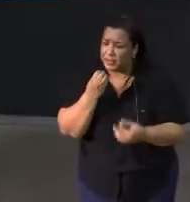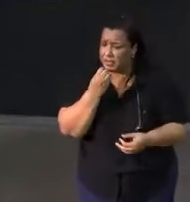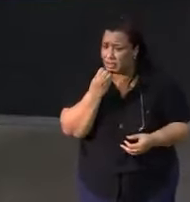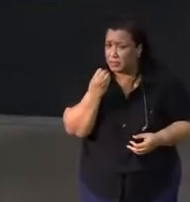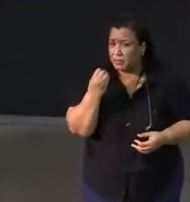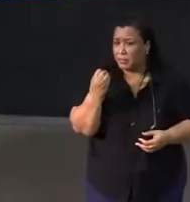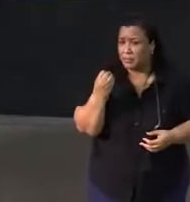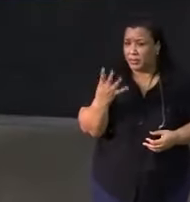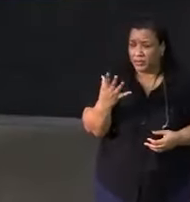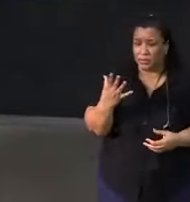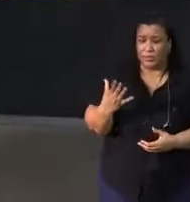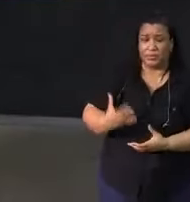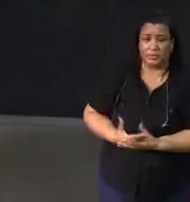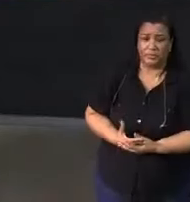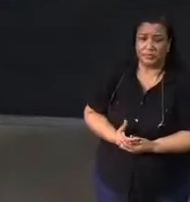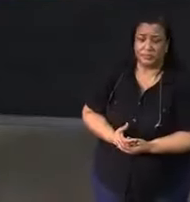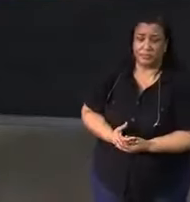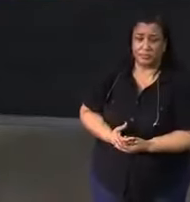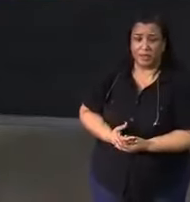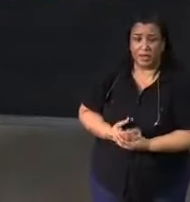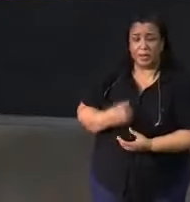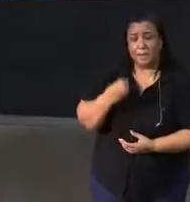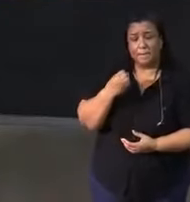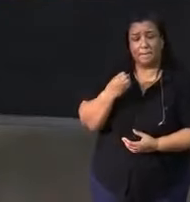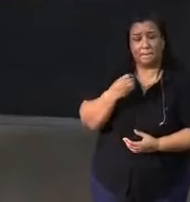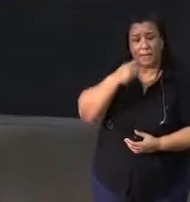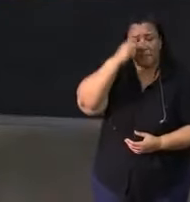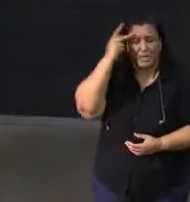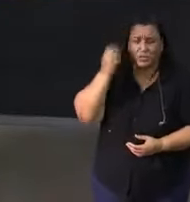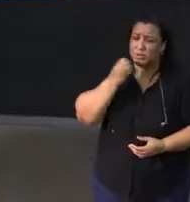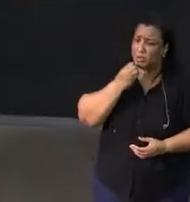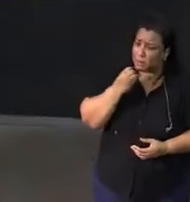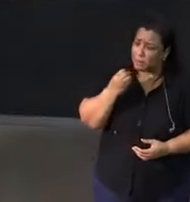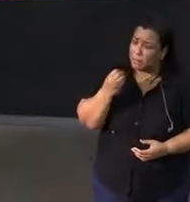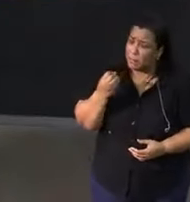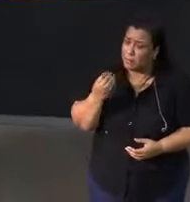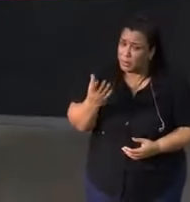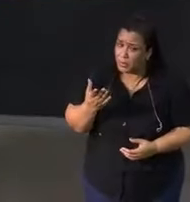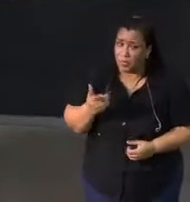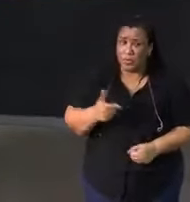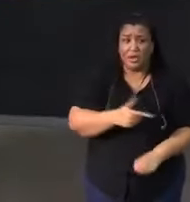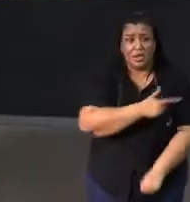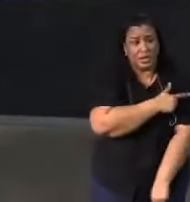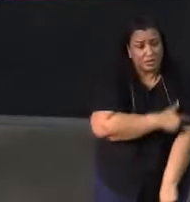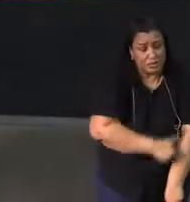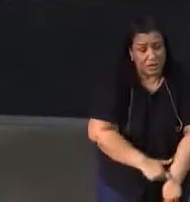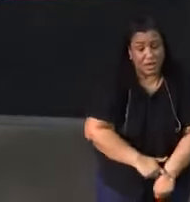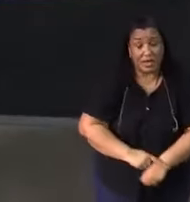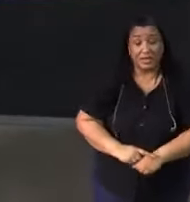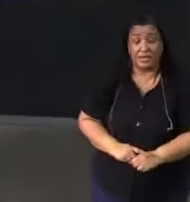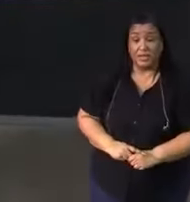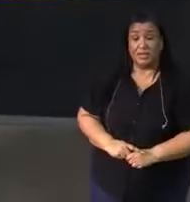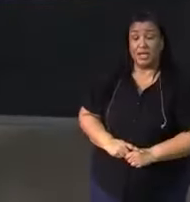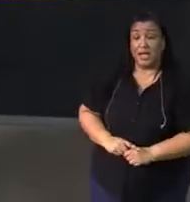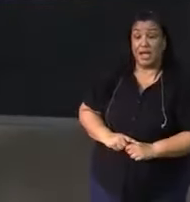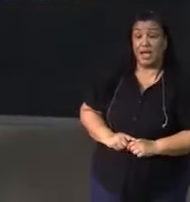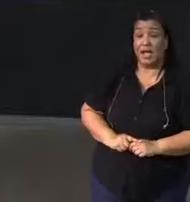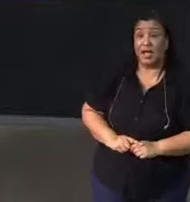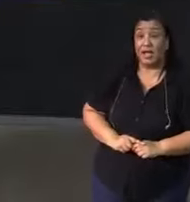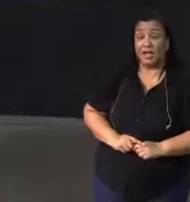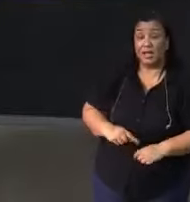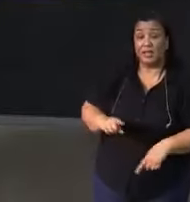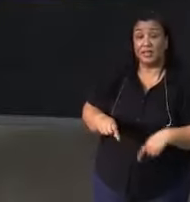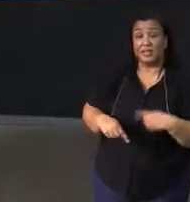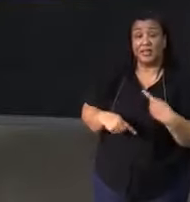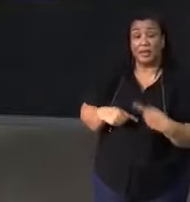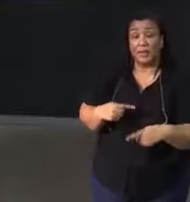legal. Você vê que é uma pessoa gente boa, gentil. Até que um dia ela fala que a cédula dele é